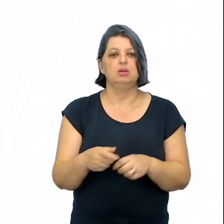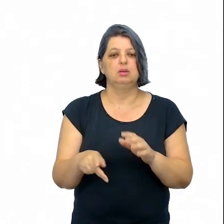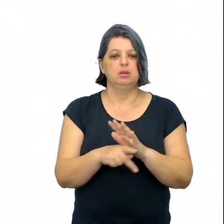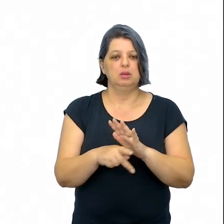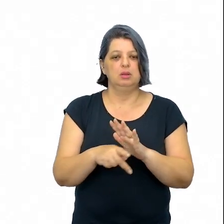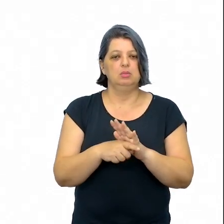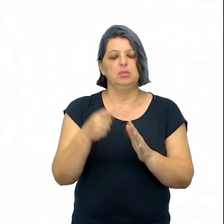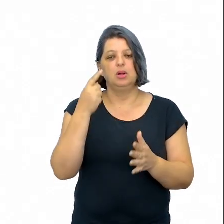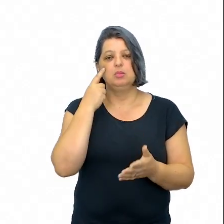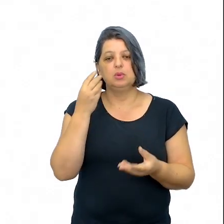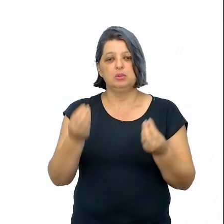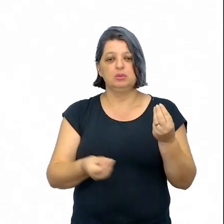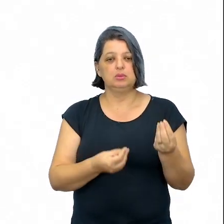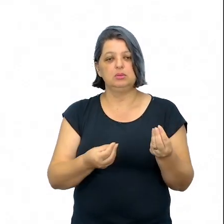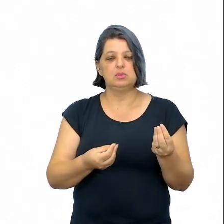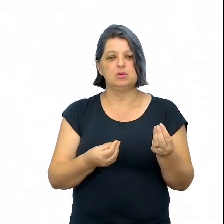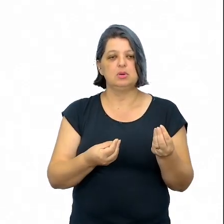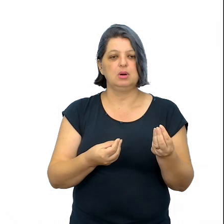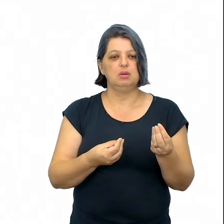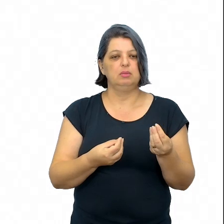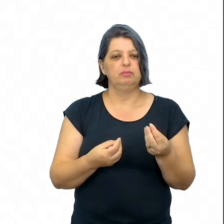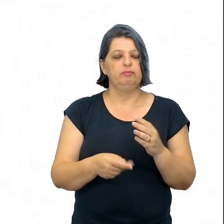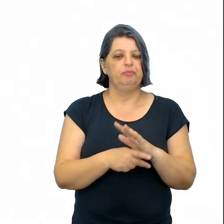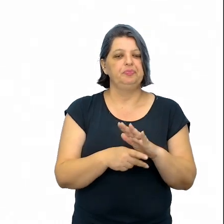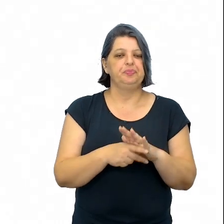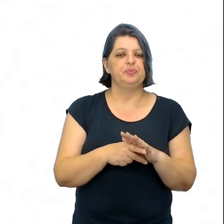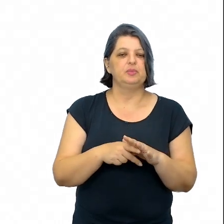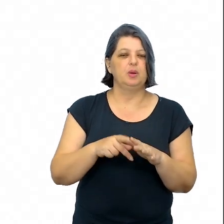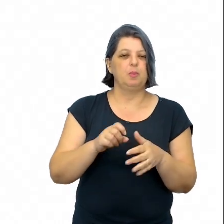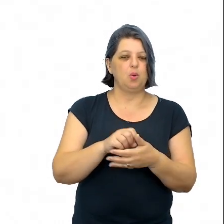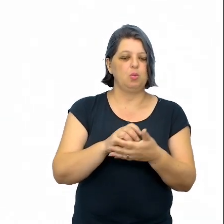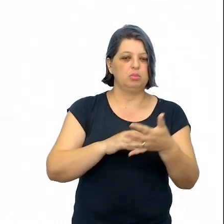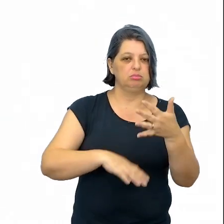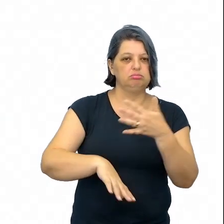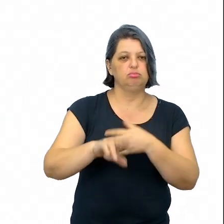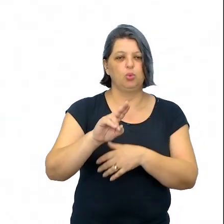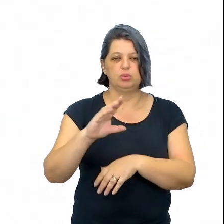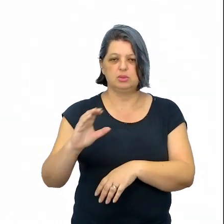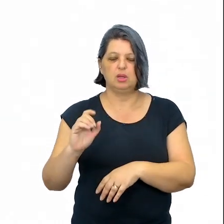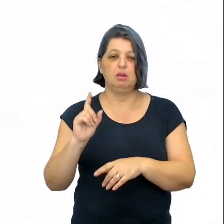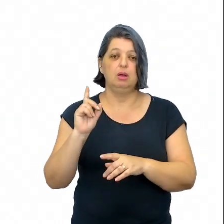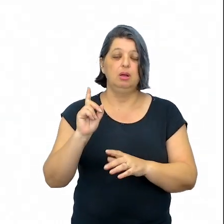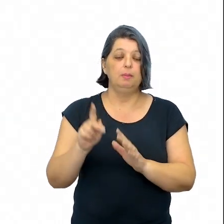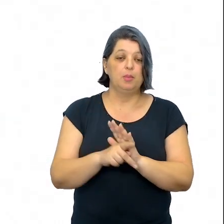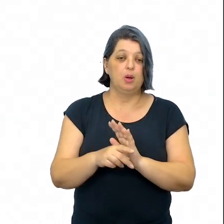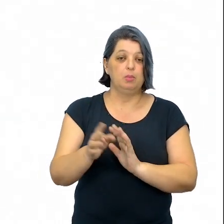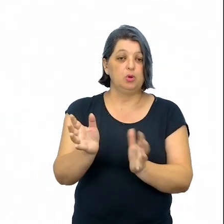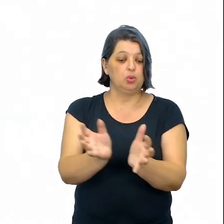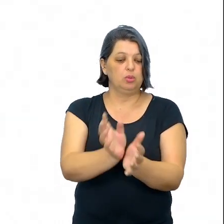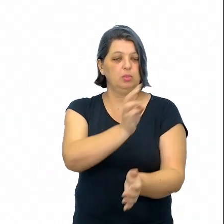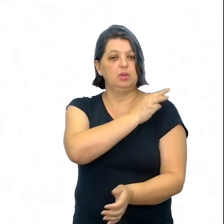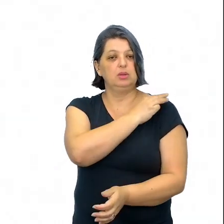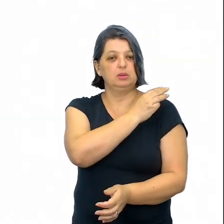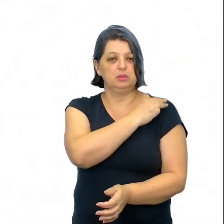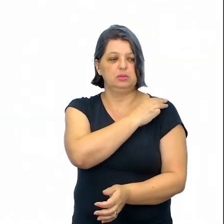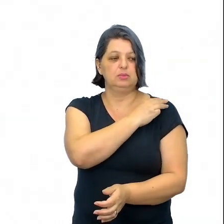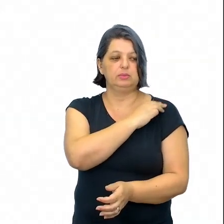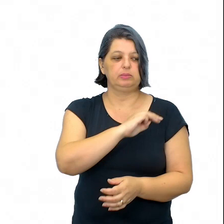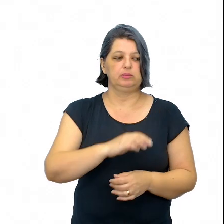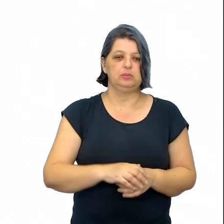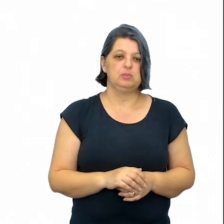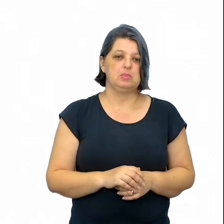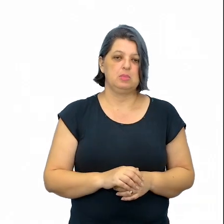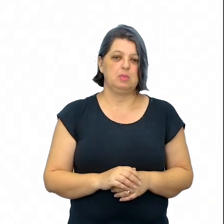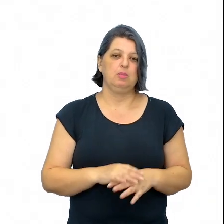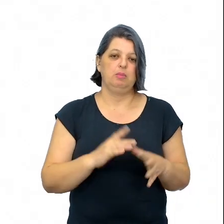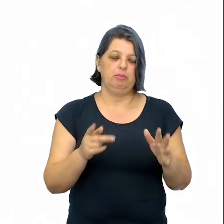do ensino médio, e aí eu vou terminar com esse coeficiente angular lá na terceira série do ensino médio, quando eu falo, às vezes, de tangente, de equação linear